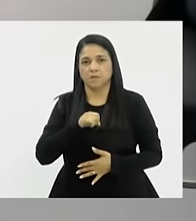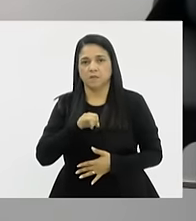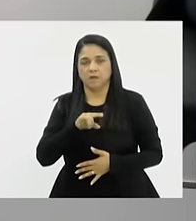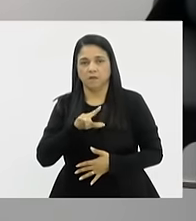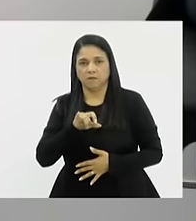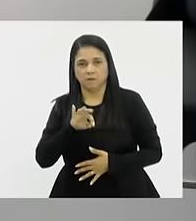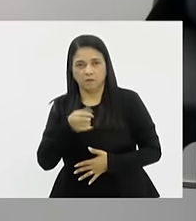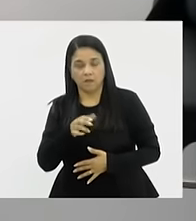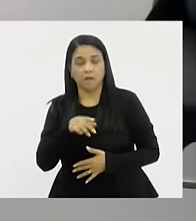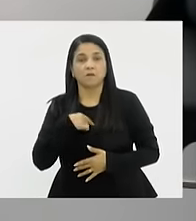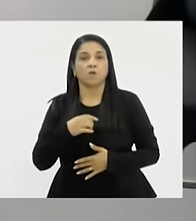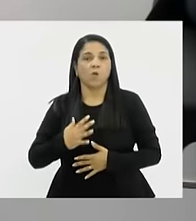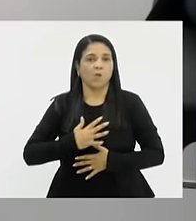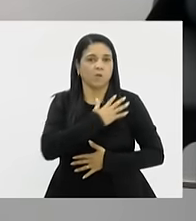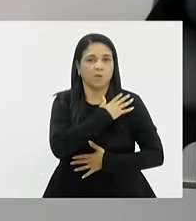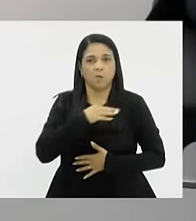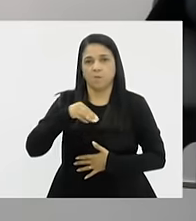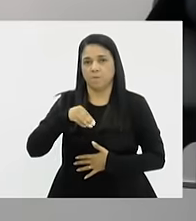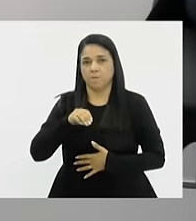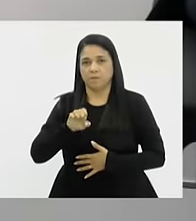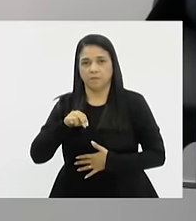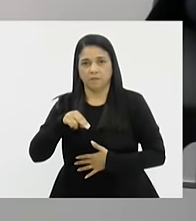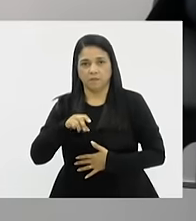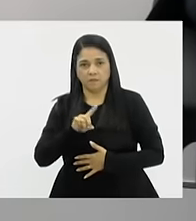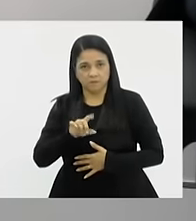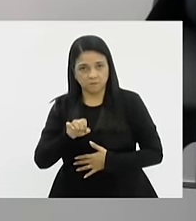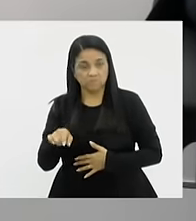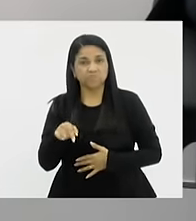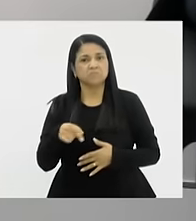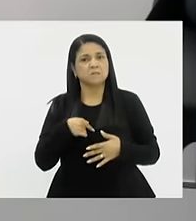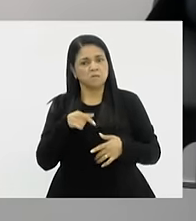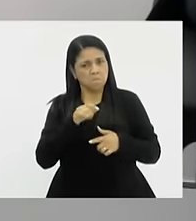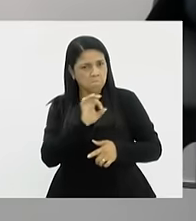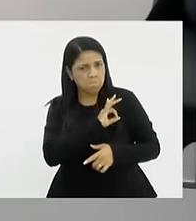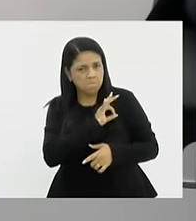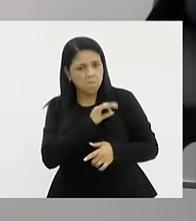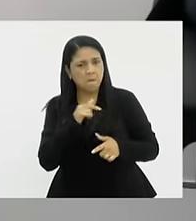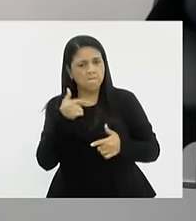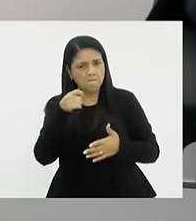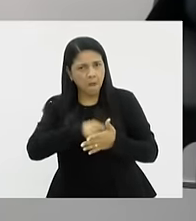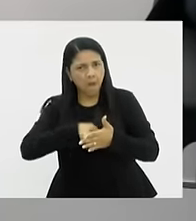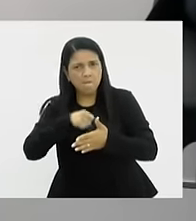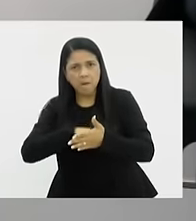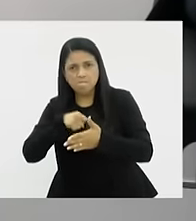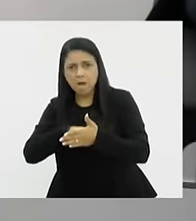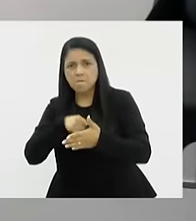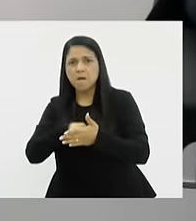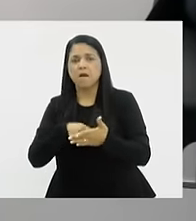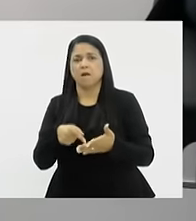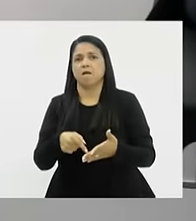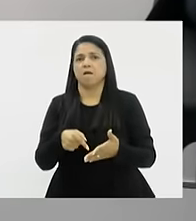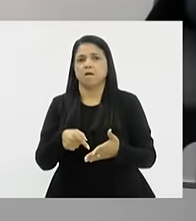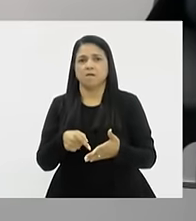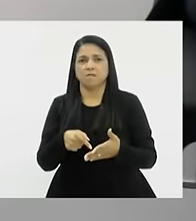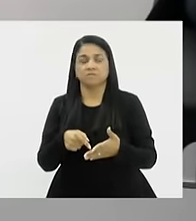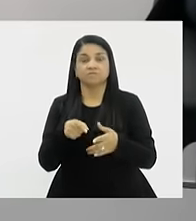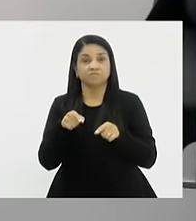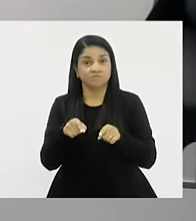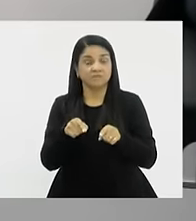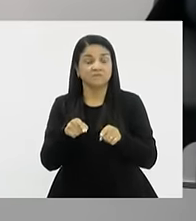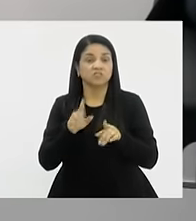Menezes, e realmente esse povo apanha muito, irmão. É o povo, como foi dito. Há